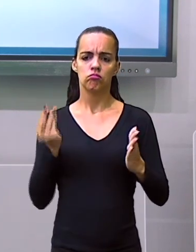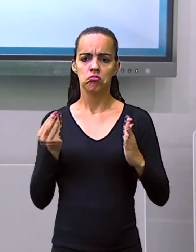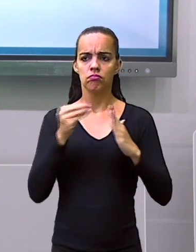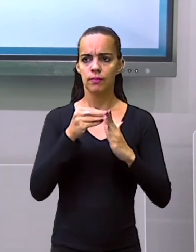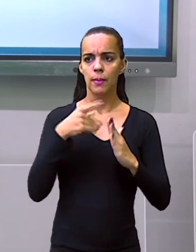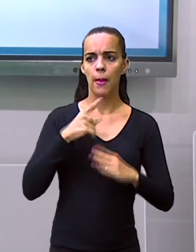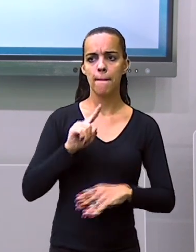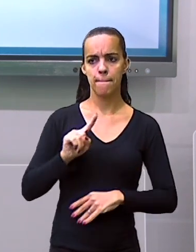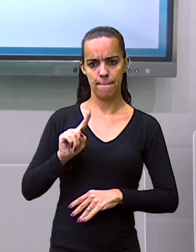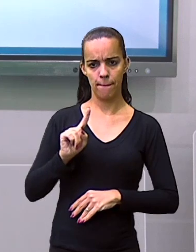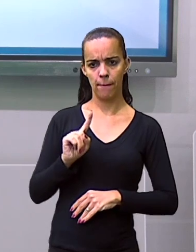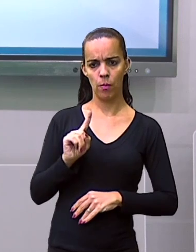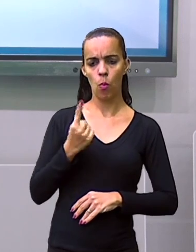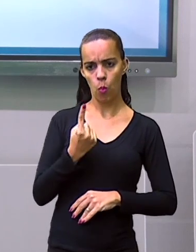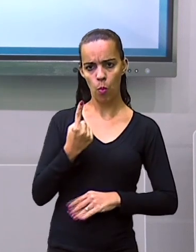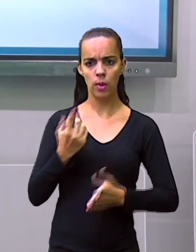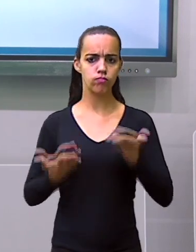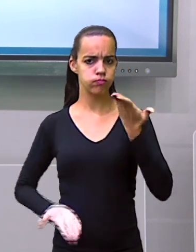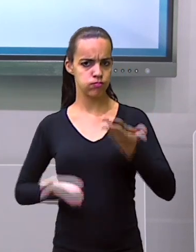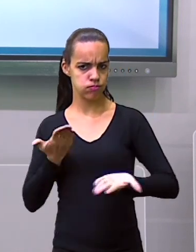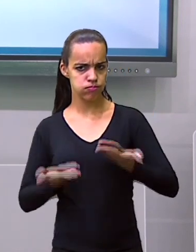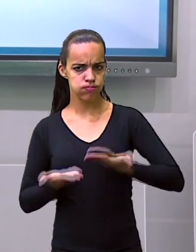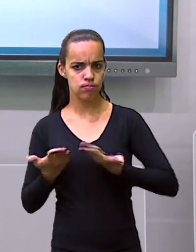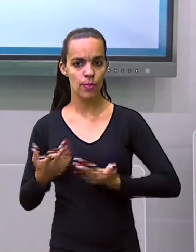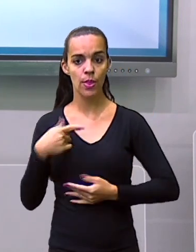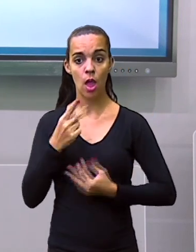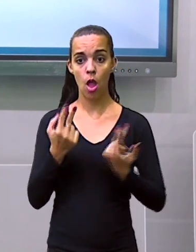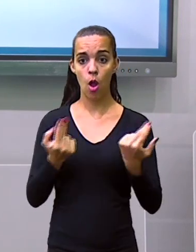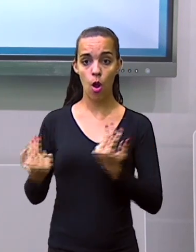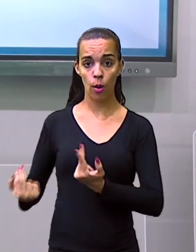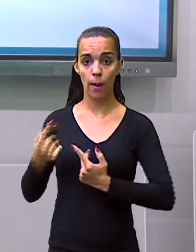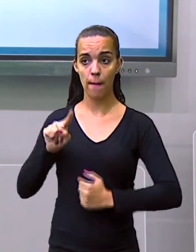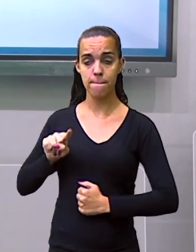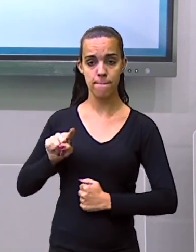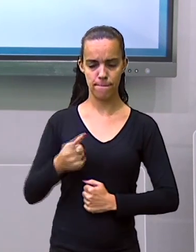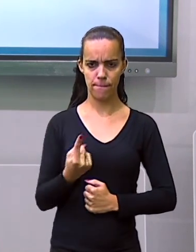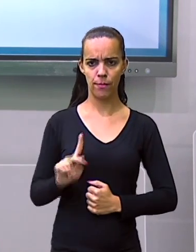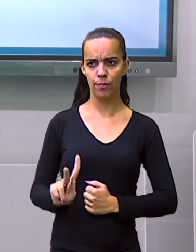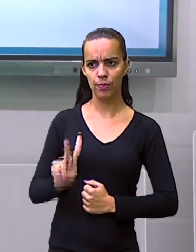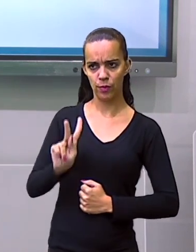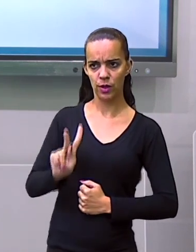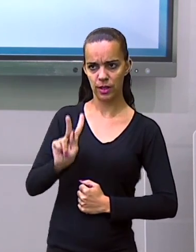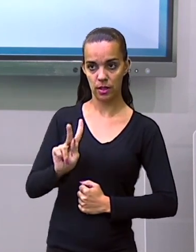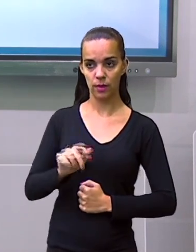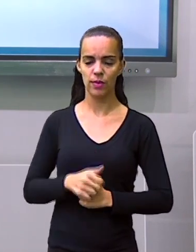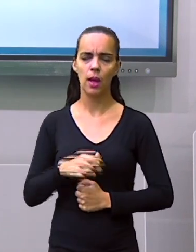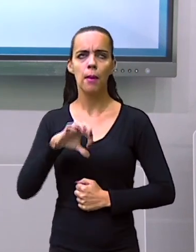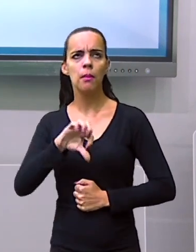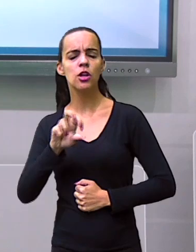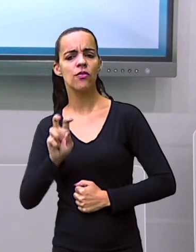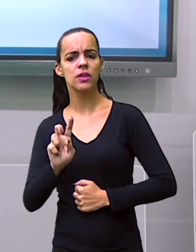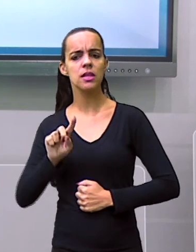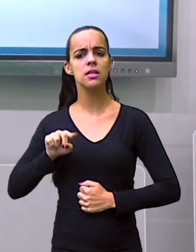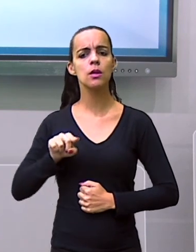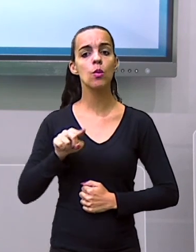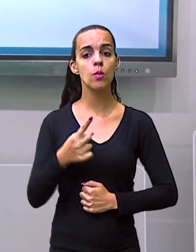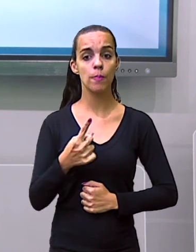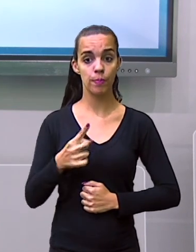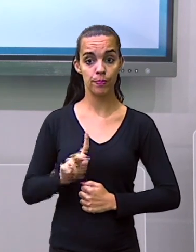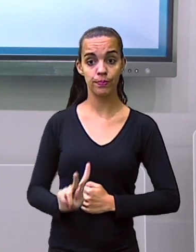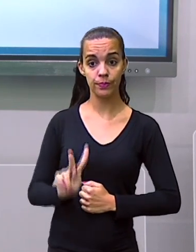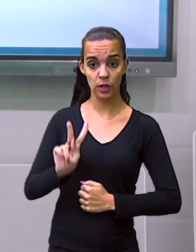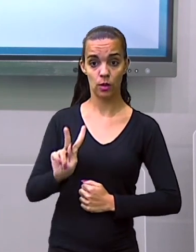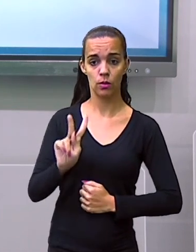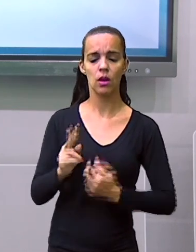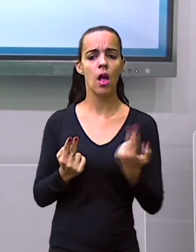uma tonelada é igual a 1000 kg né É 95 mil kg é igual a Quantas toneladas aqui também o